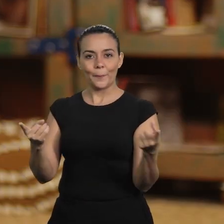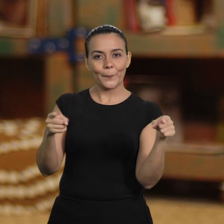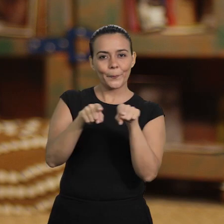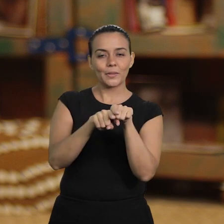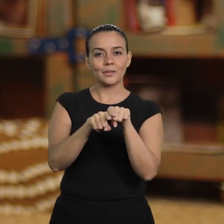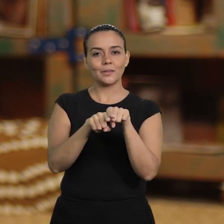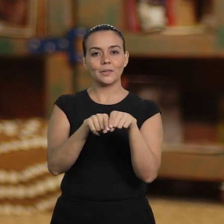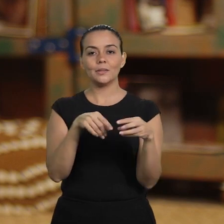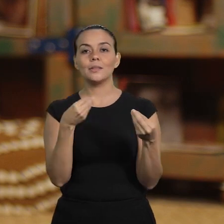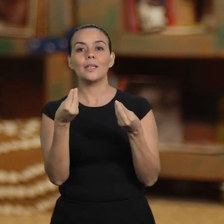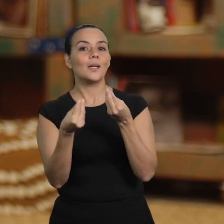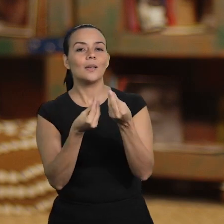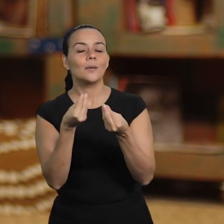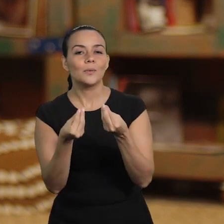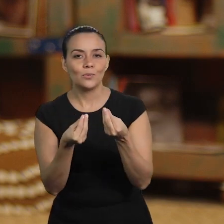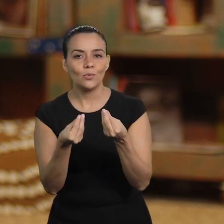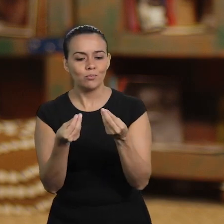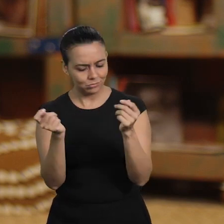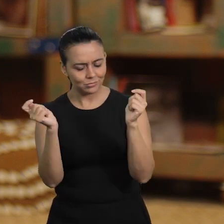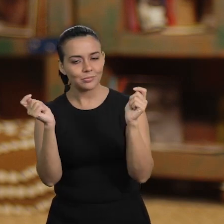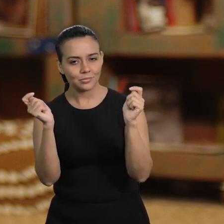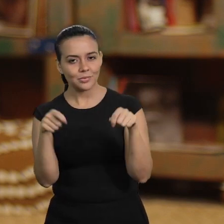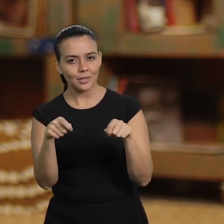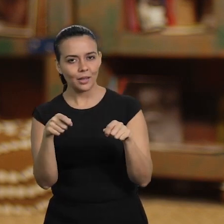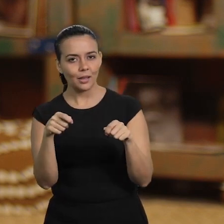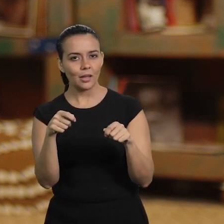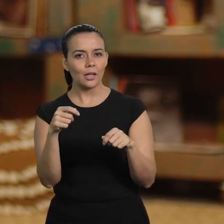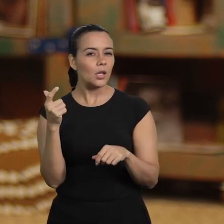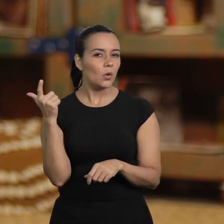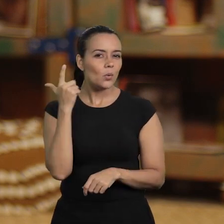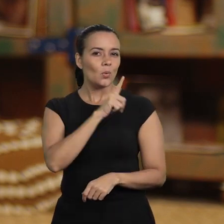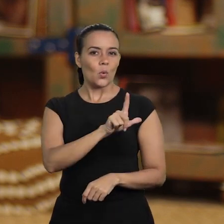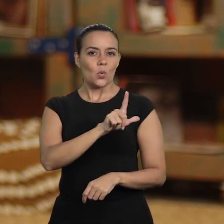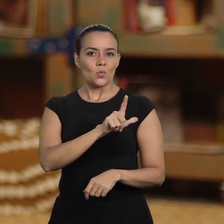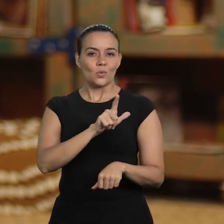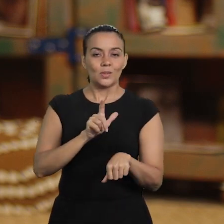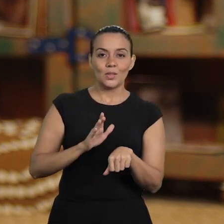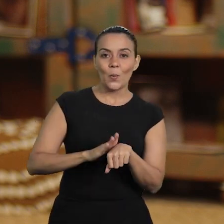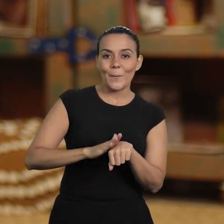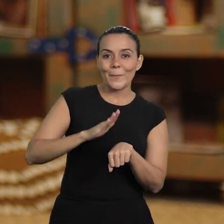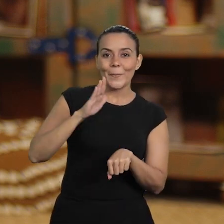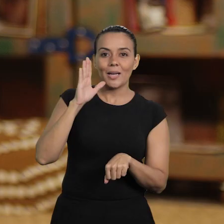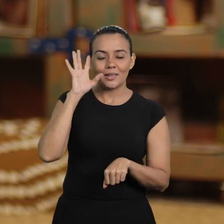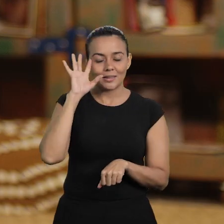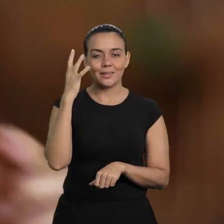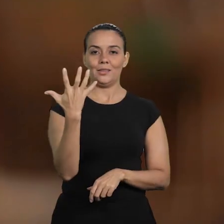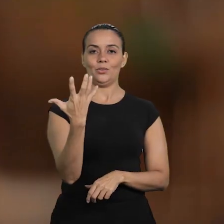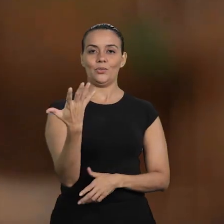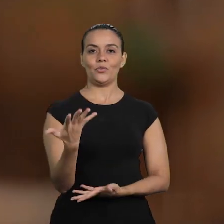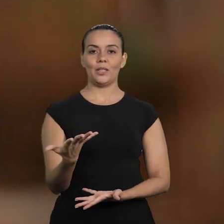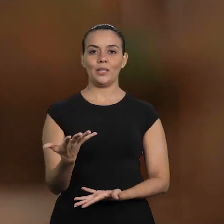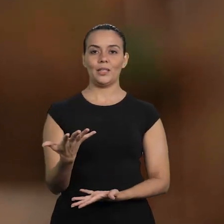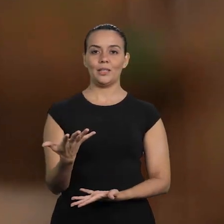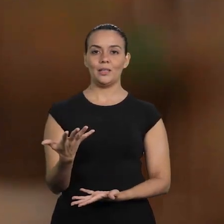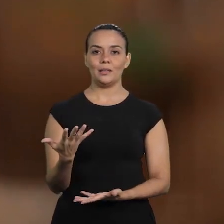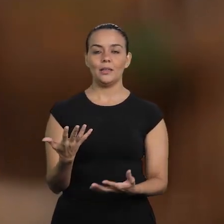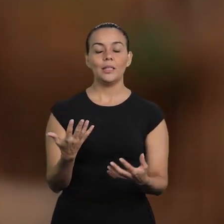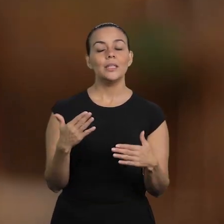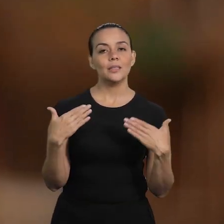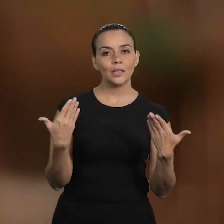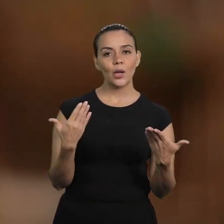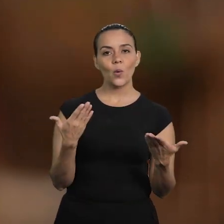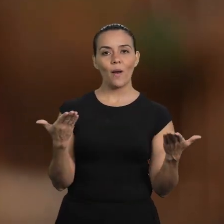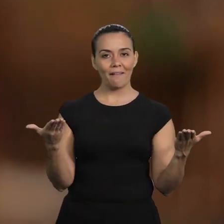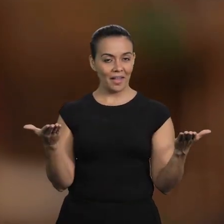outros bolsos, potencialmente eu também posso escalar mais essa solução. Eu vou trazer